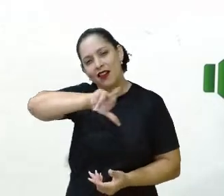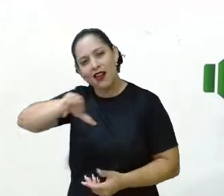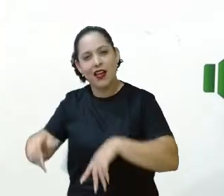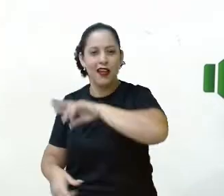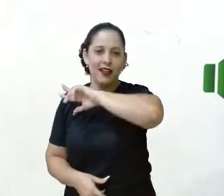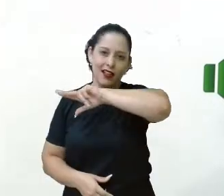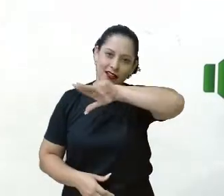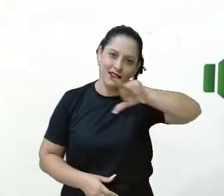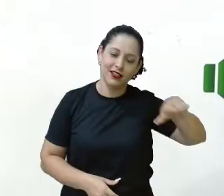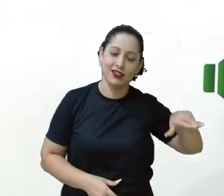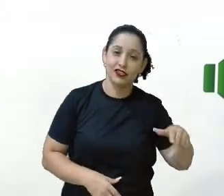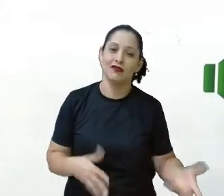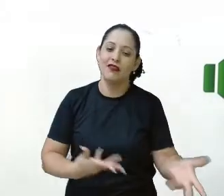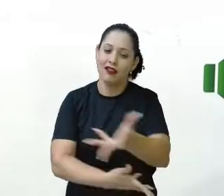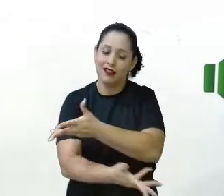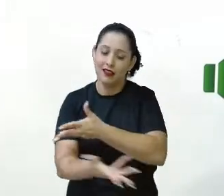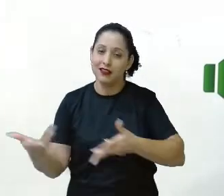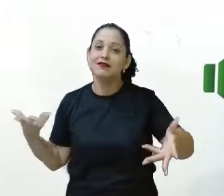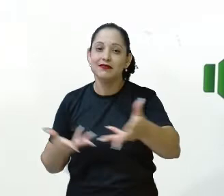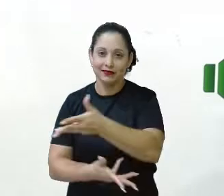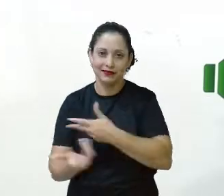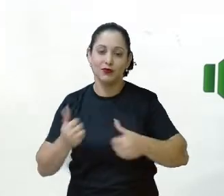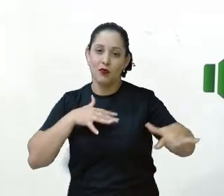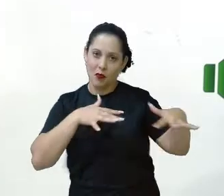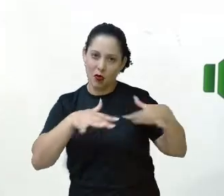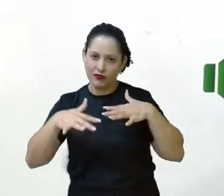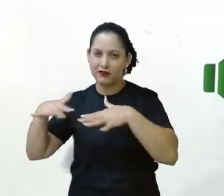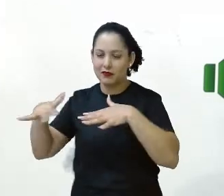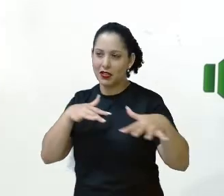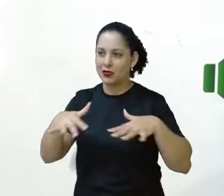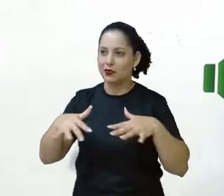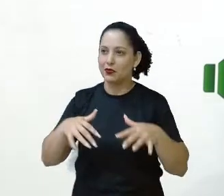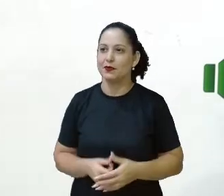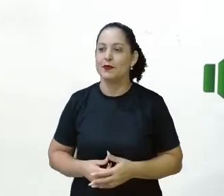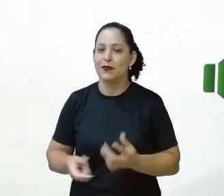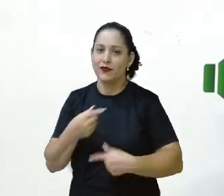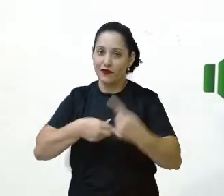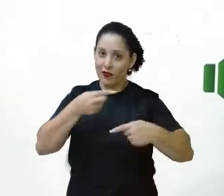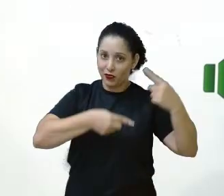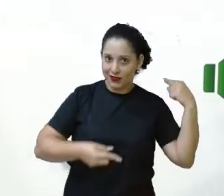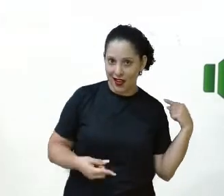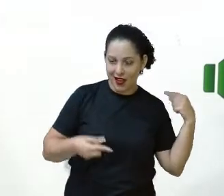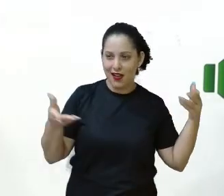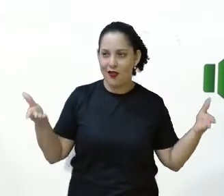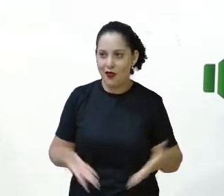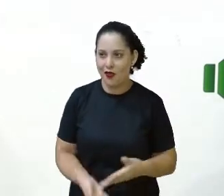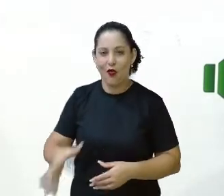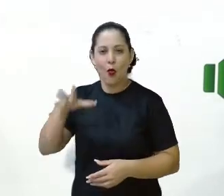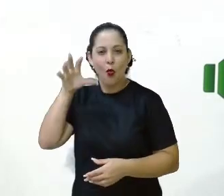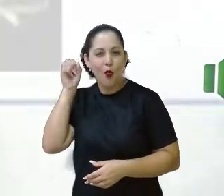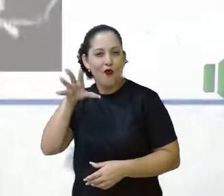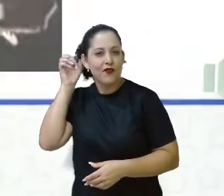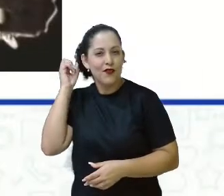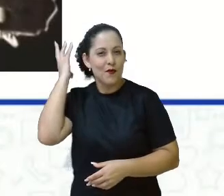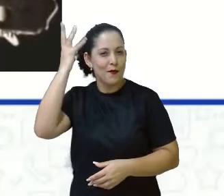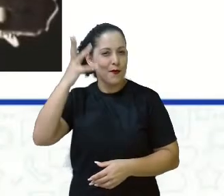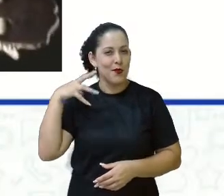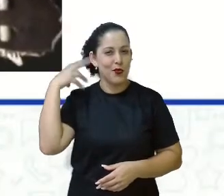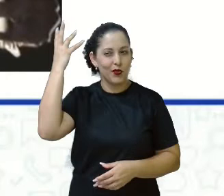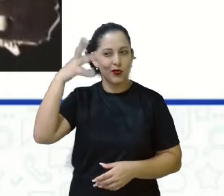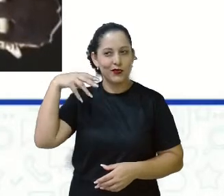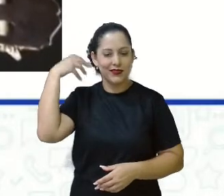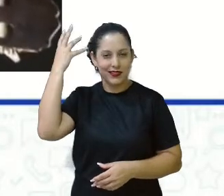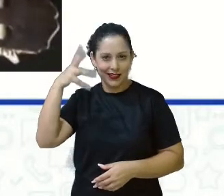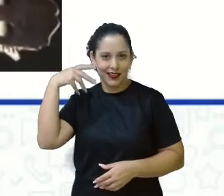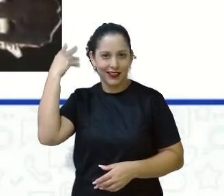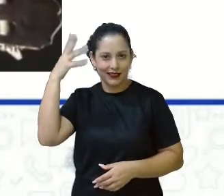músicas, tá, que estão relacionados com essa questão do ritmo. Antes, vamos voltar aqui um pouquinho para a gente ouvir uma música muito... Ela